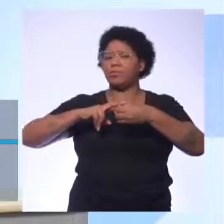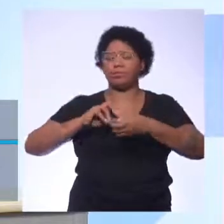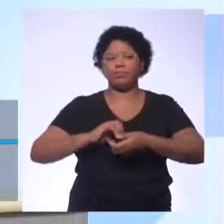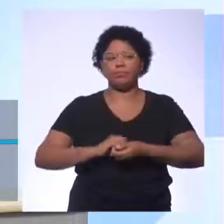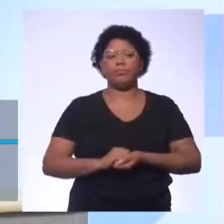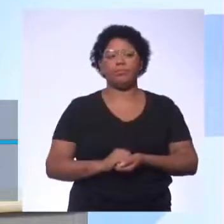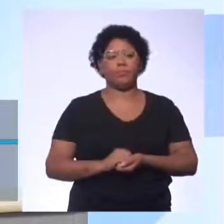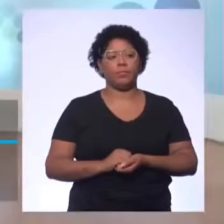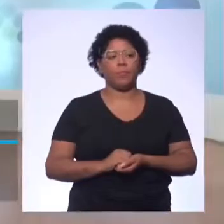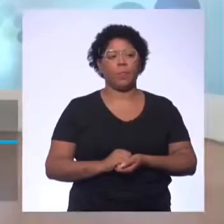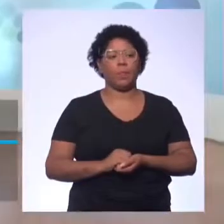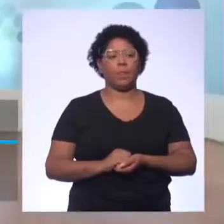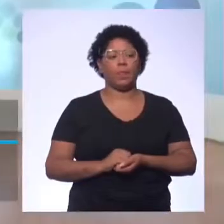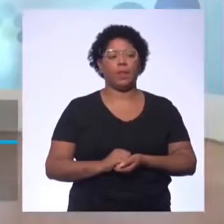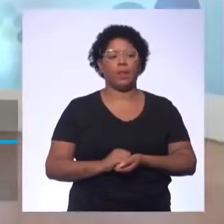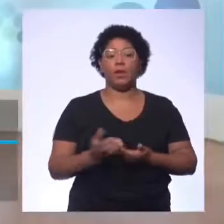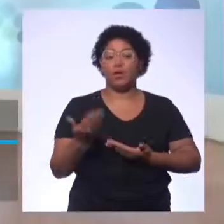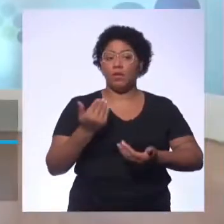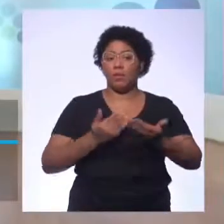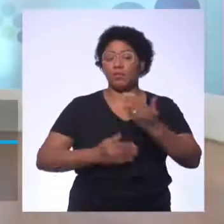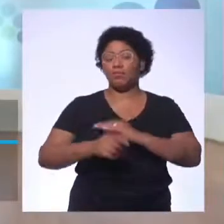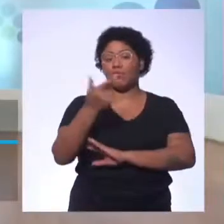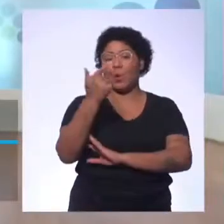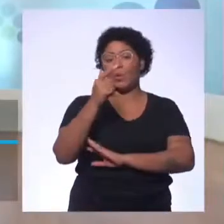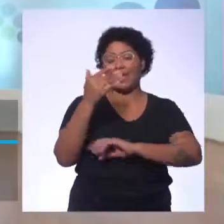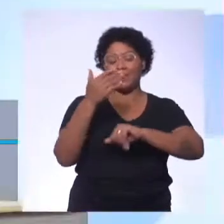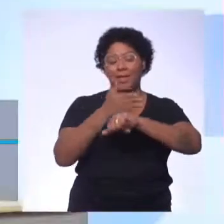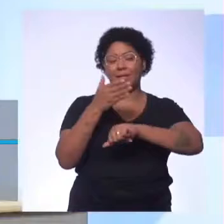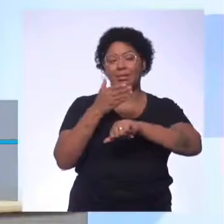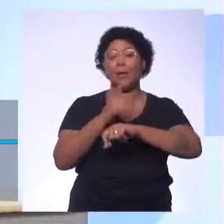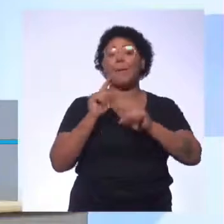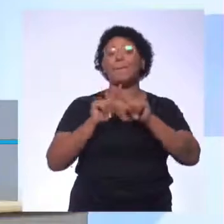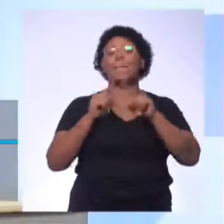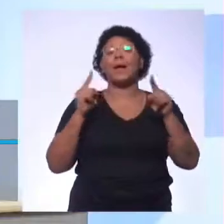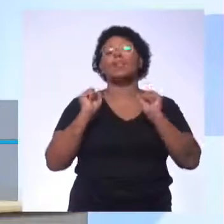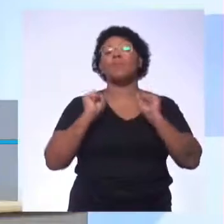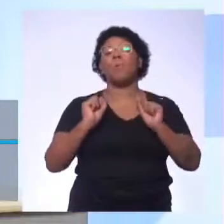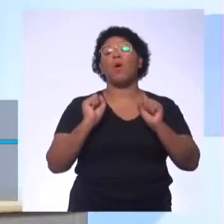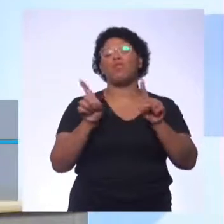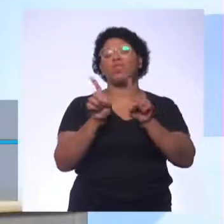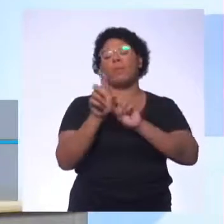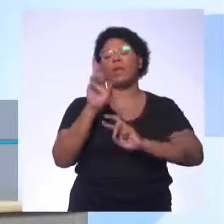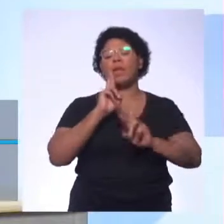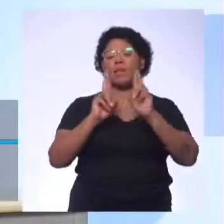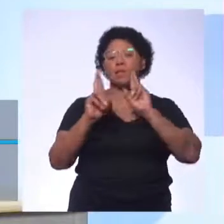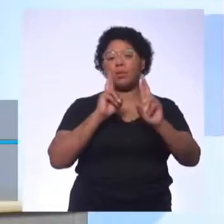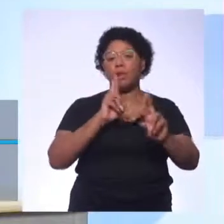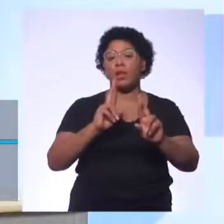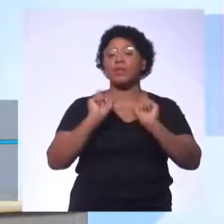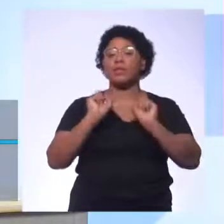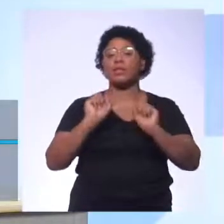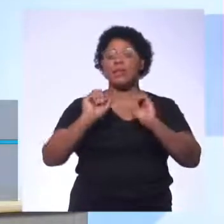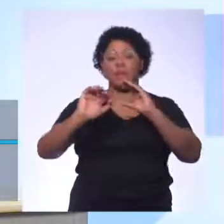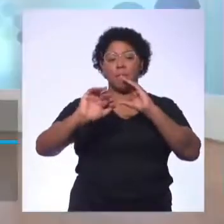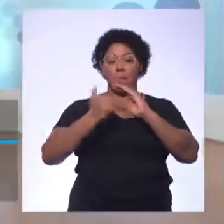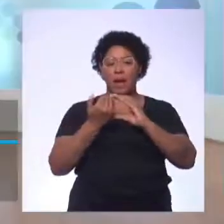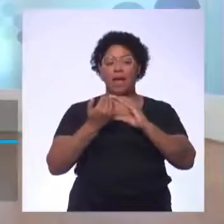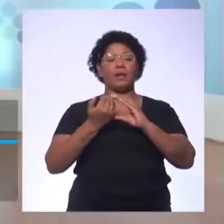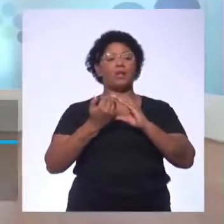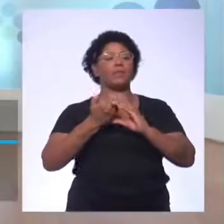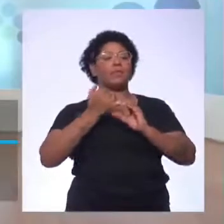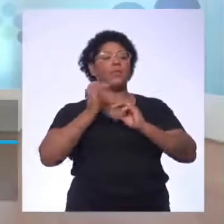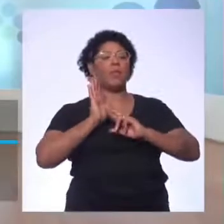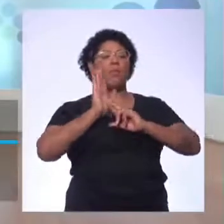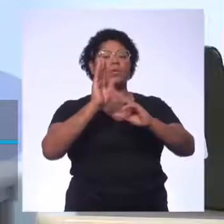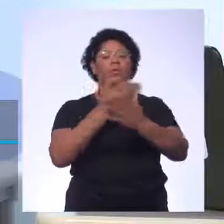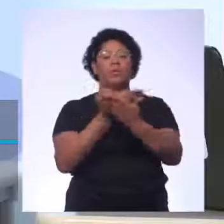Silene, vamos lá, não tivemos nenhuma interação por enquanto, mas vocês podem ir respondendo, que se aparecer algo aqui, eu passo para a Silene.